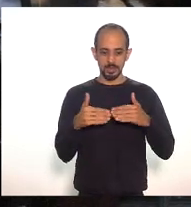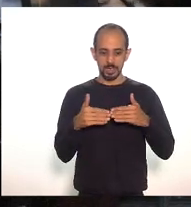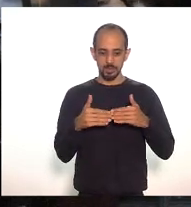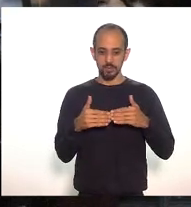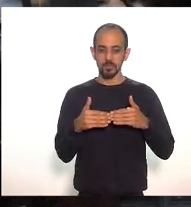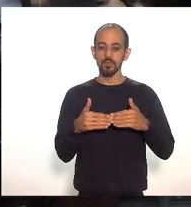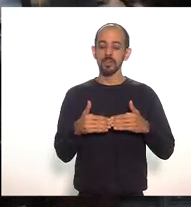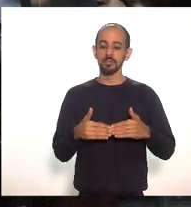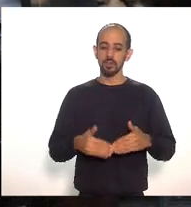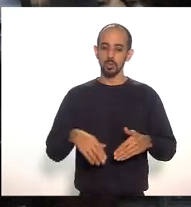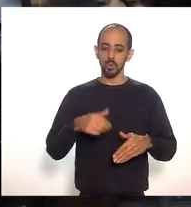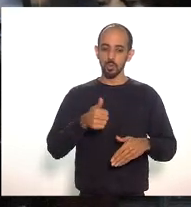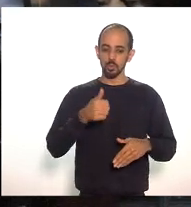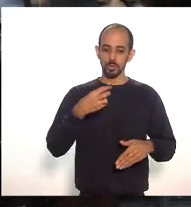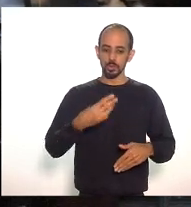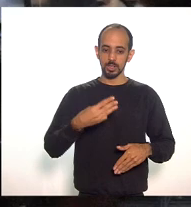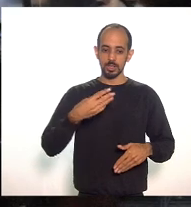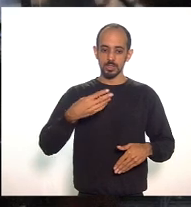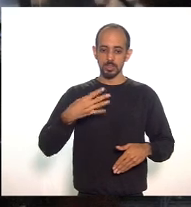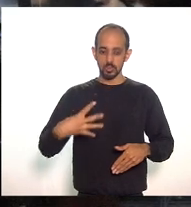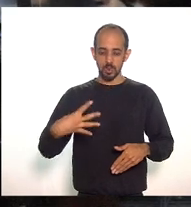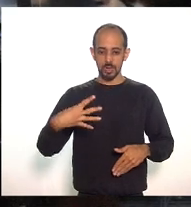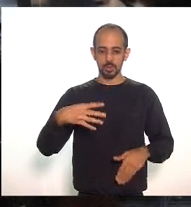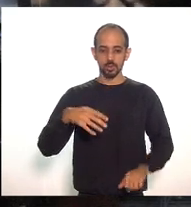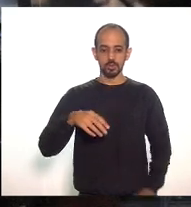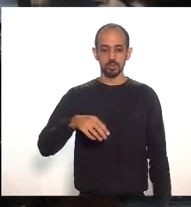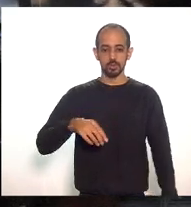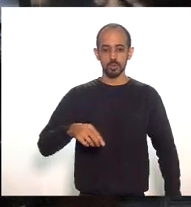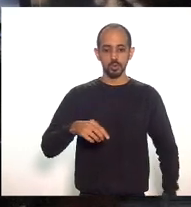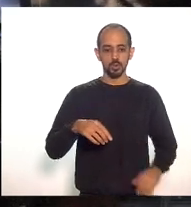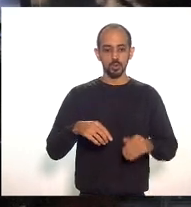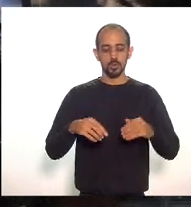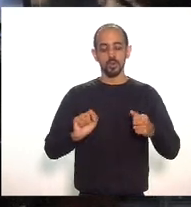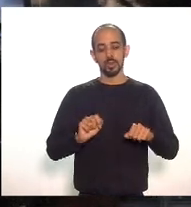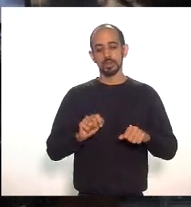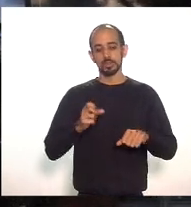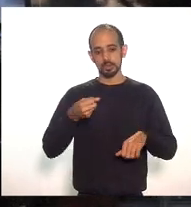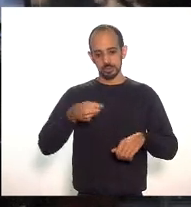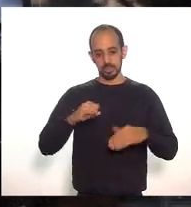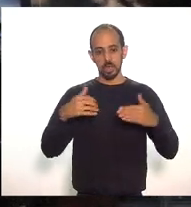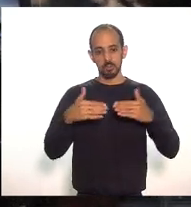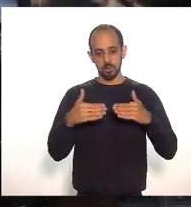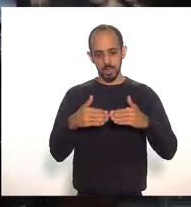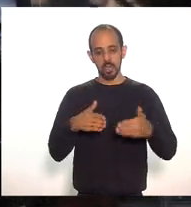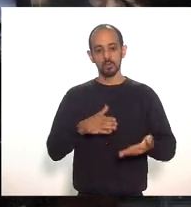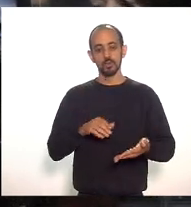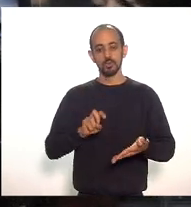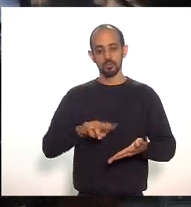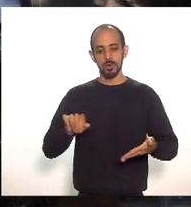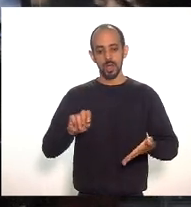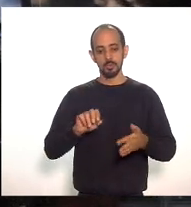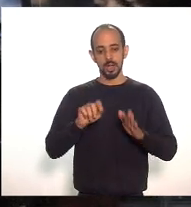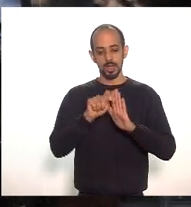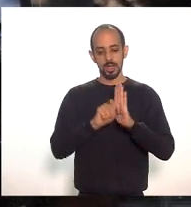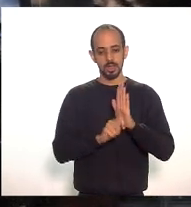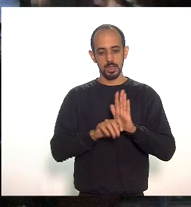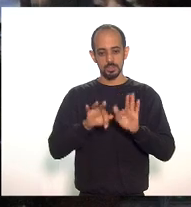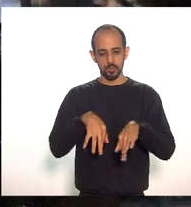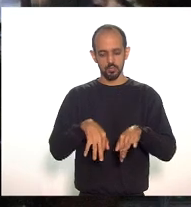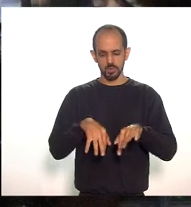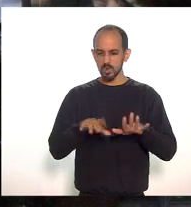emendar um 3 4 e 5 e contrária dois e seis pessoas que a prova mas esse pistão aprovado vai a redação final